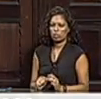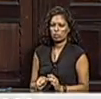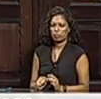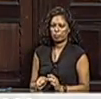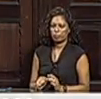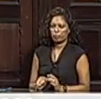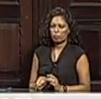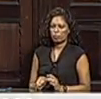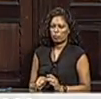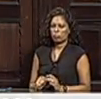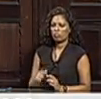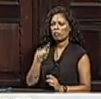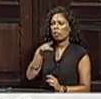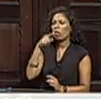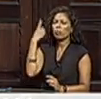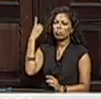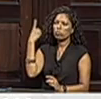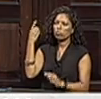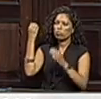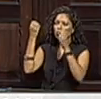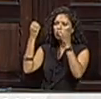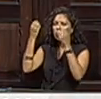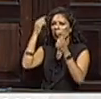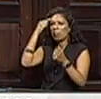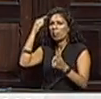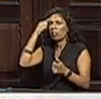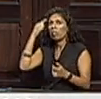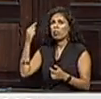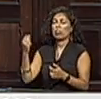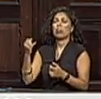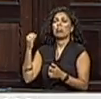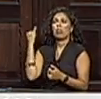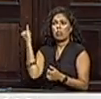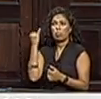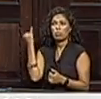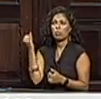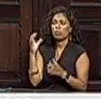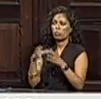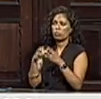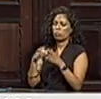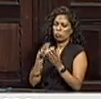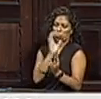que o grande empresariado precisa contribuir